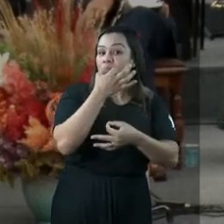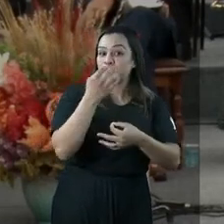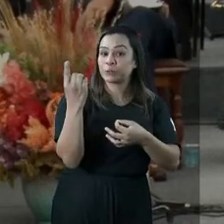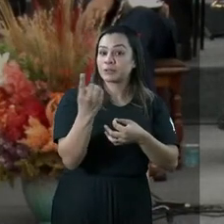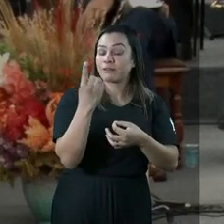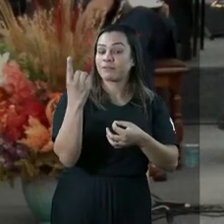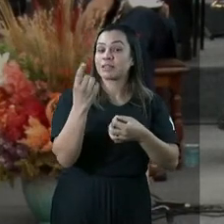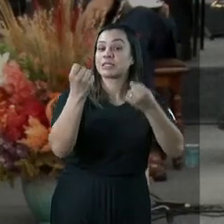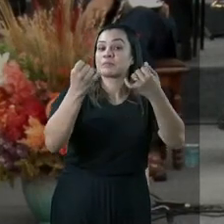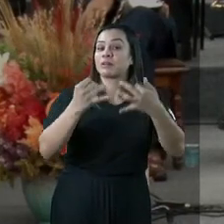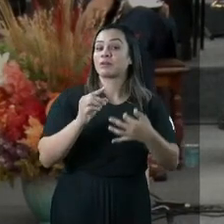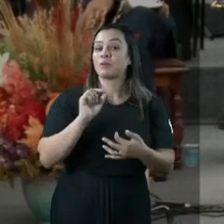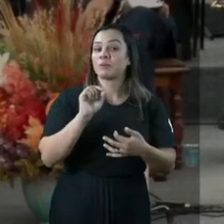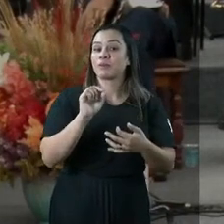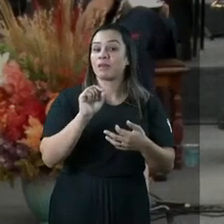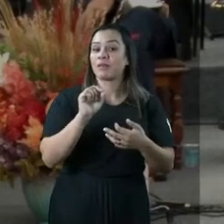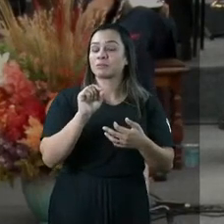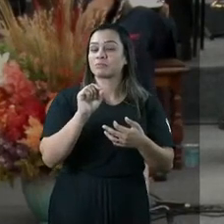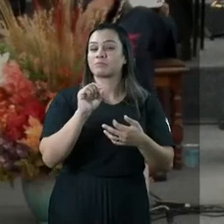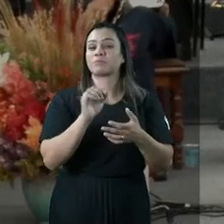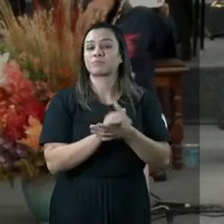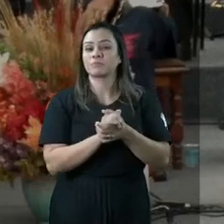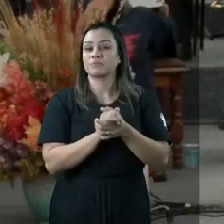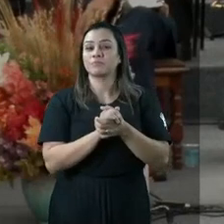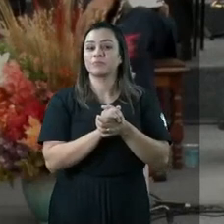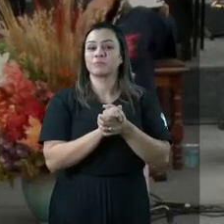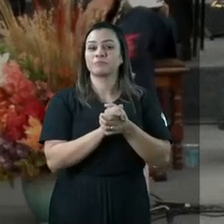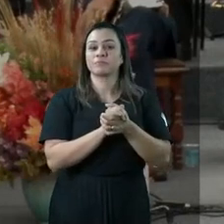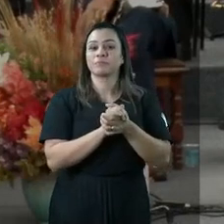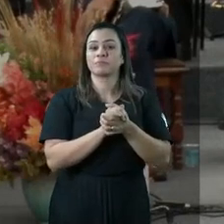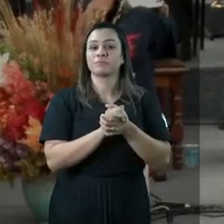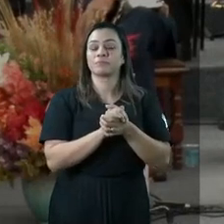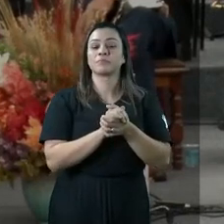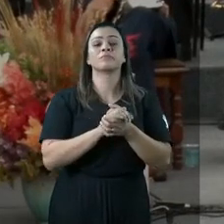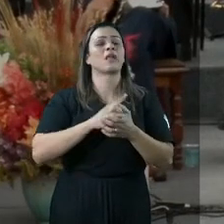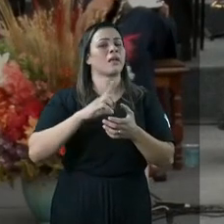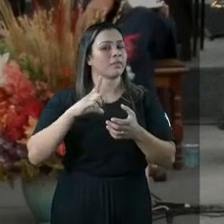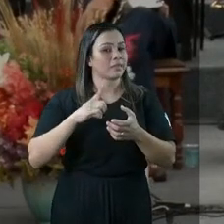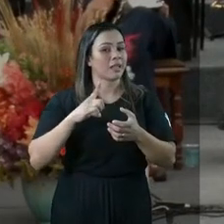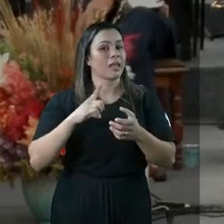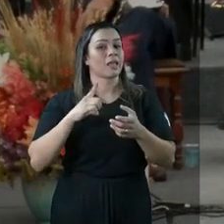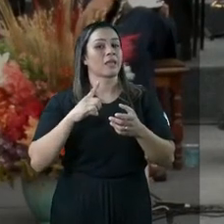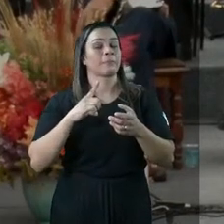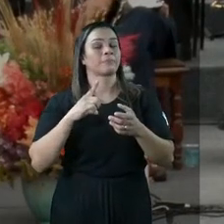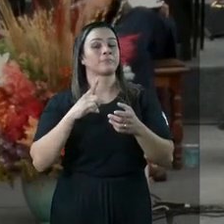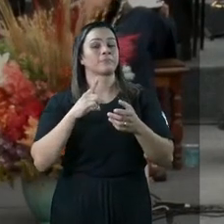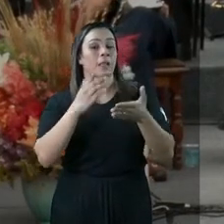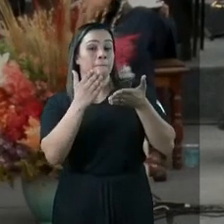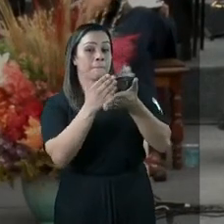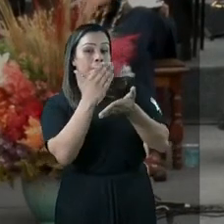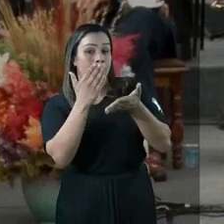expositivo, no quinto volume que trata dos livros poéticos, na página